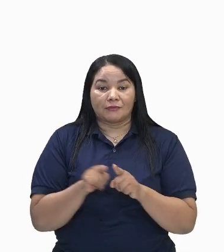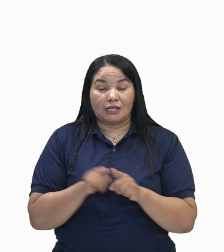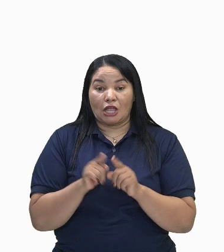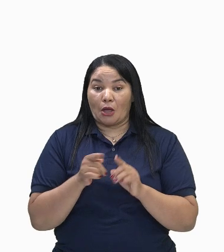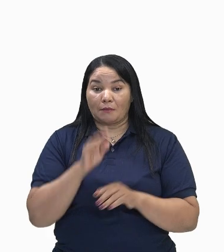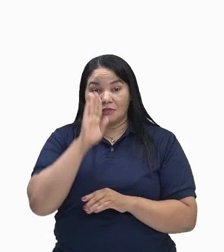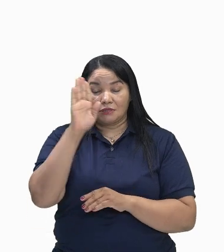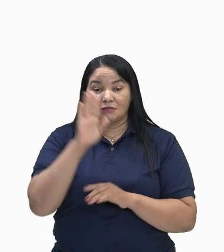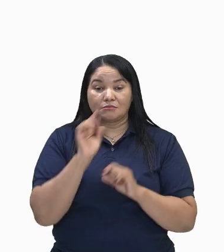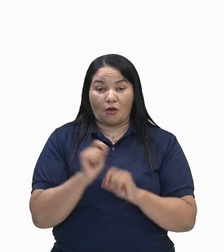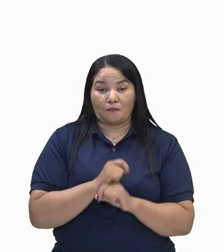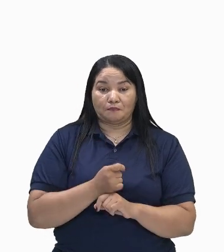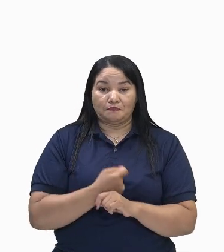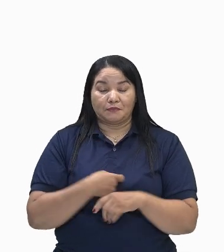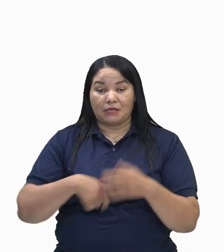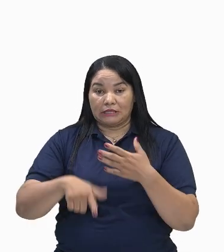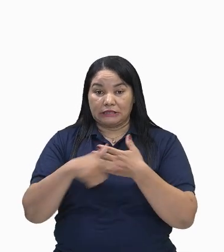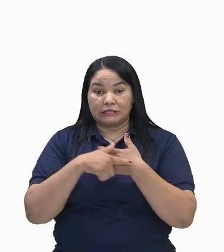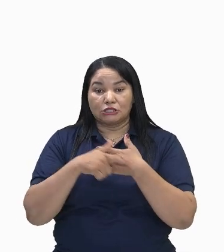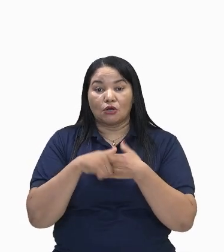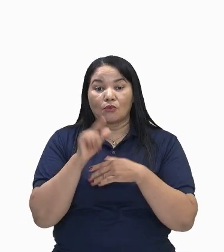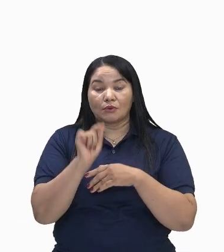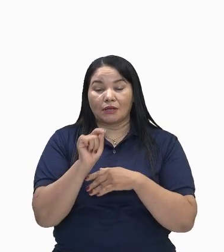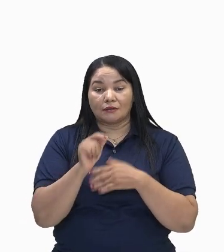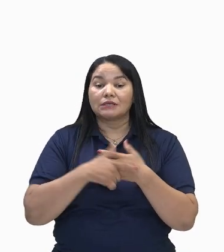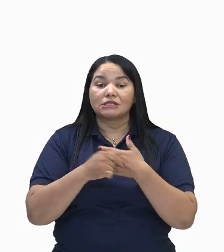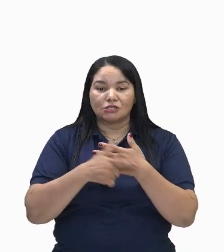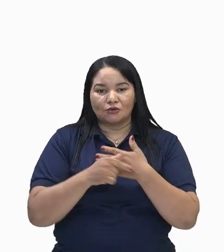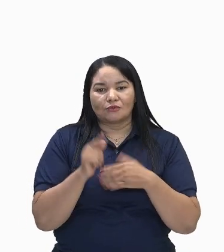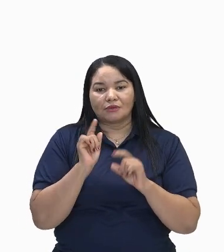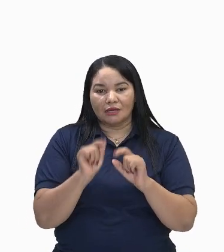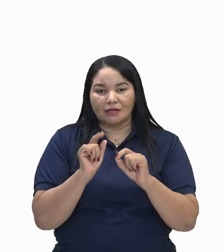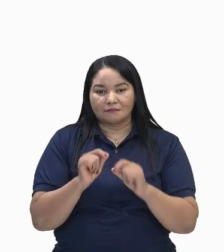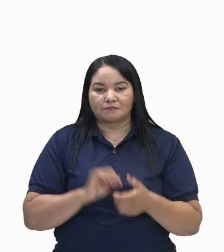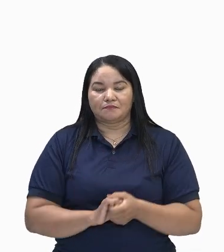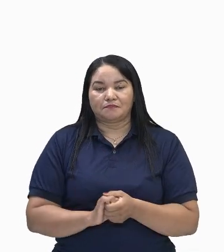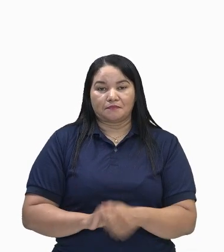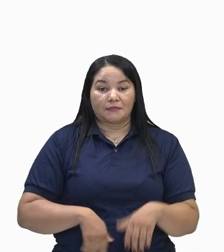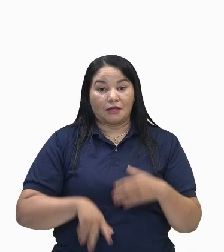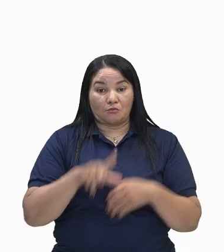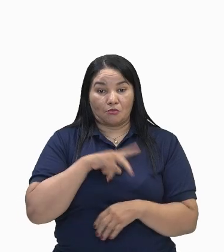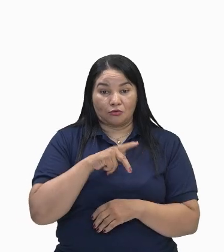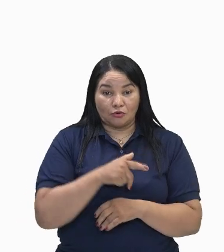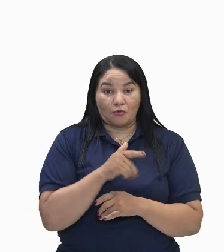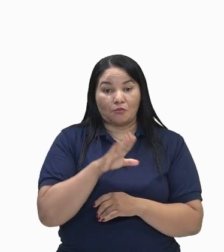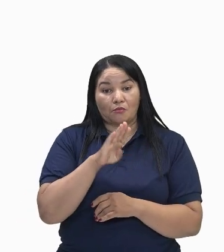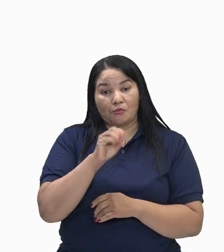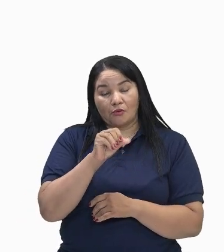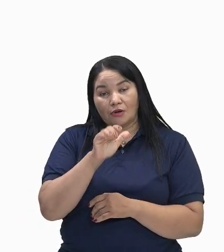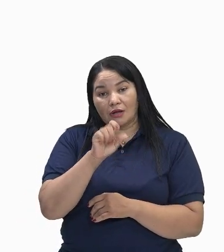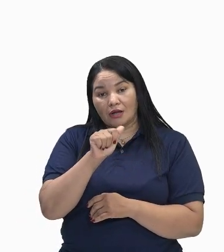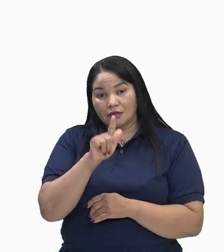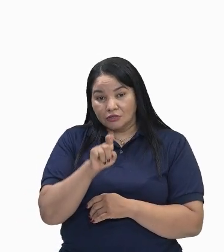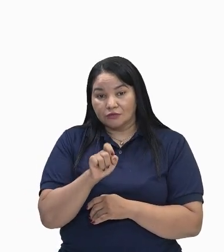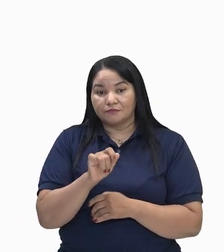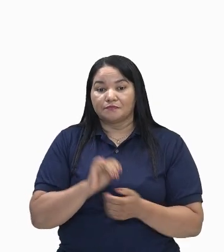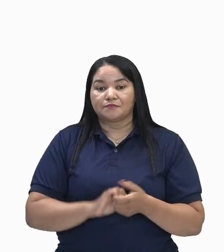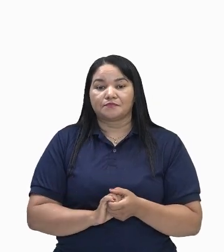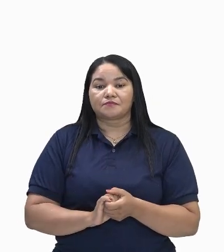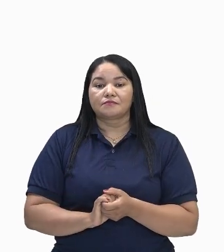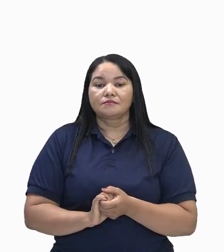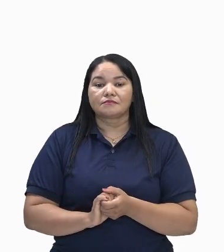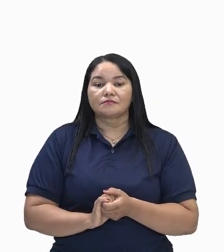principais autores, lá em Portugal, Bocage, Manuel Maria Barbosa do